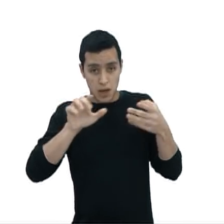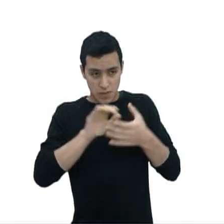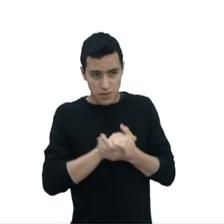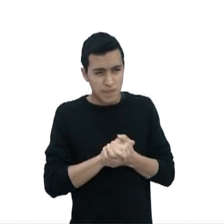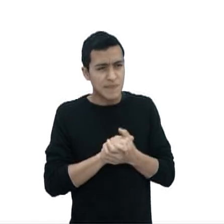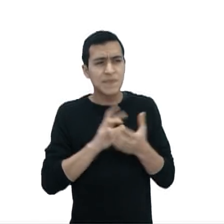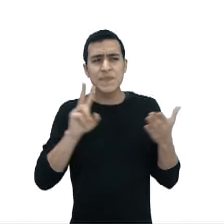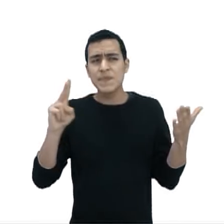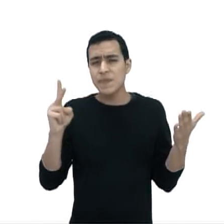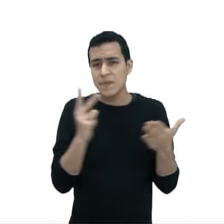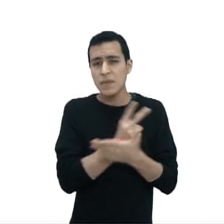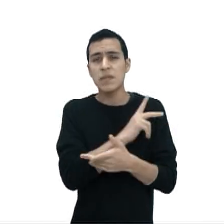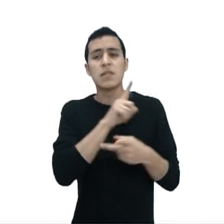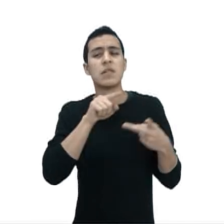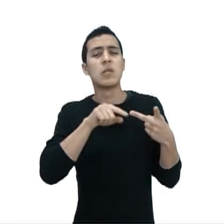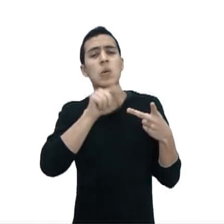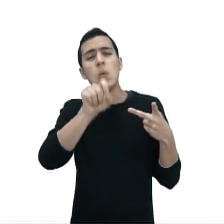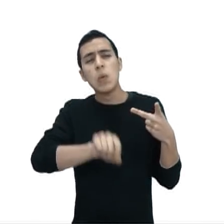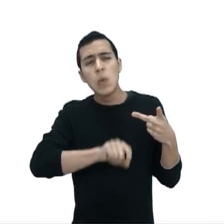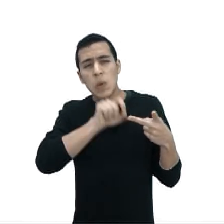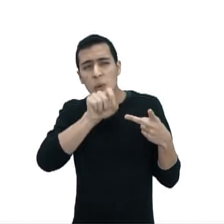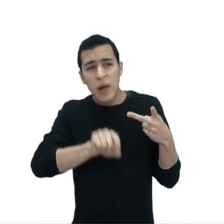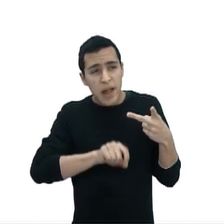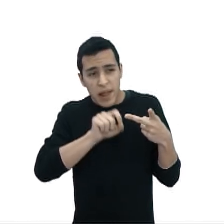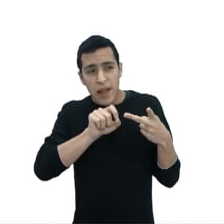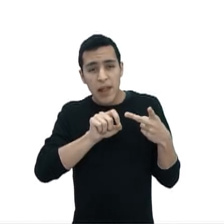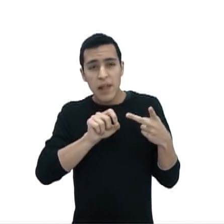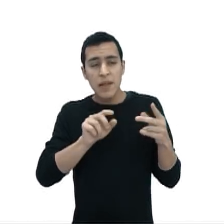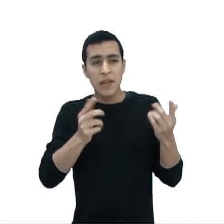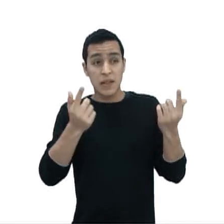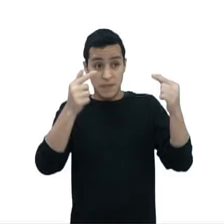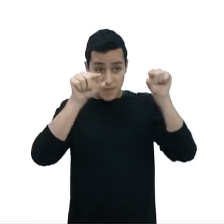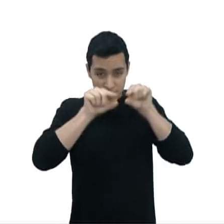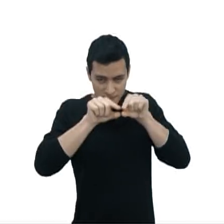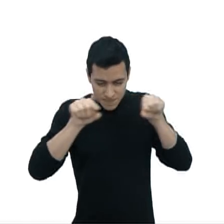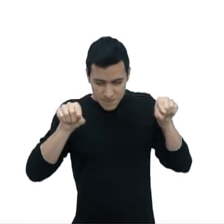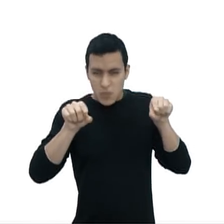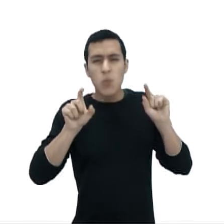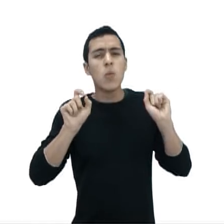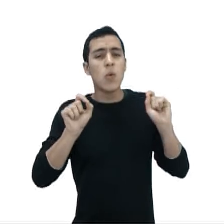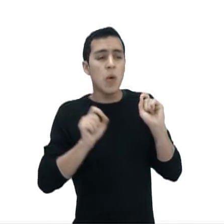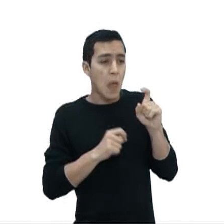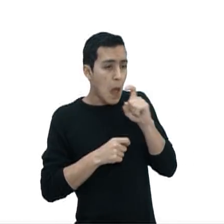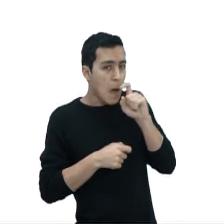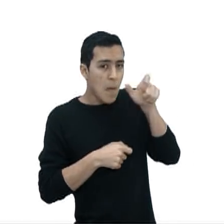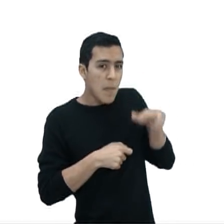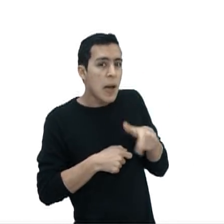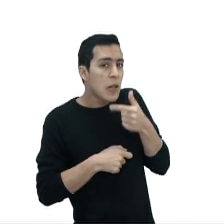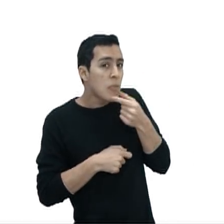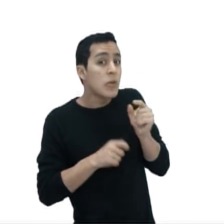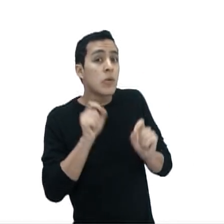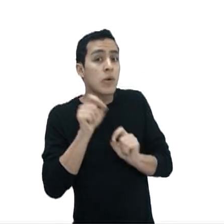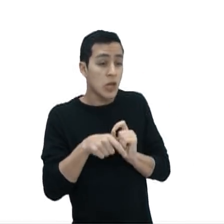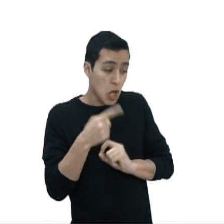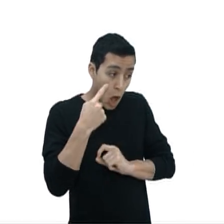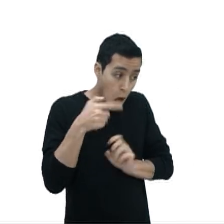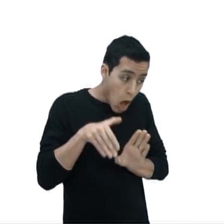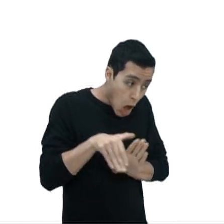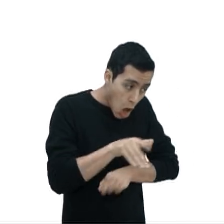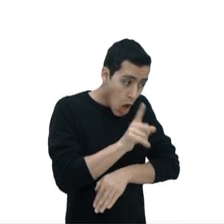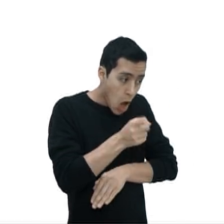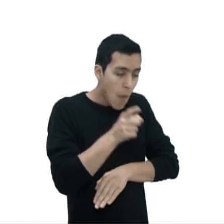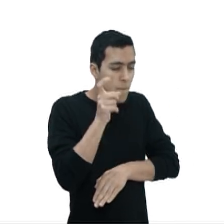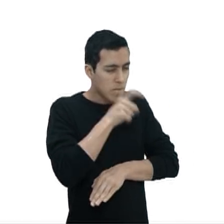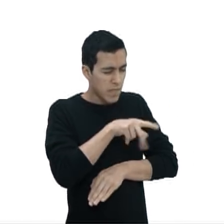que acontece em segundo lugar ali? Foi marcado na segunda frase o número 2. O pai do garoto o alerta quanto às consequências do ato